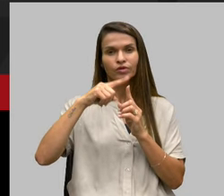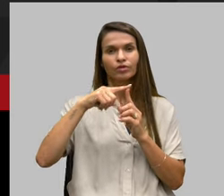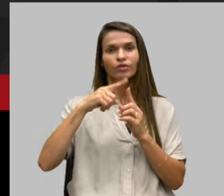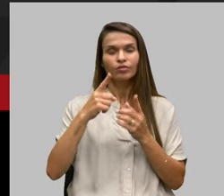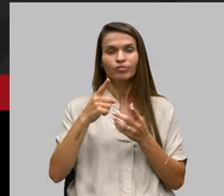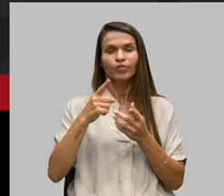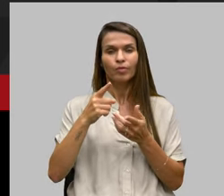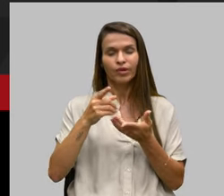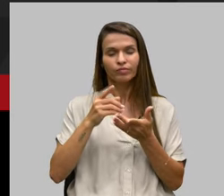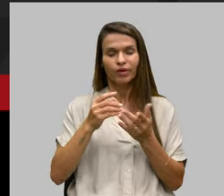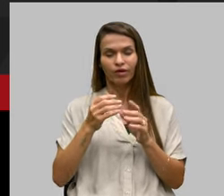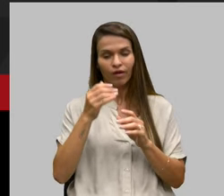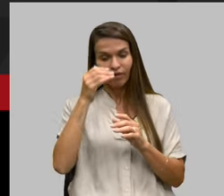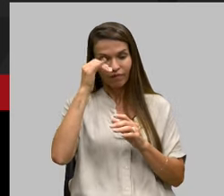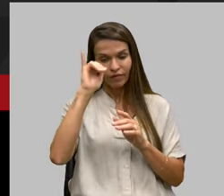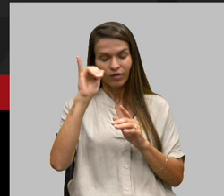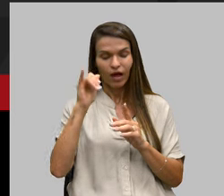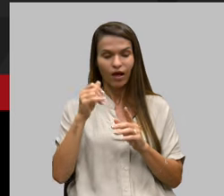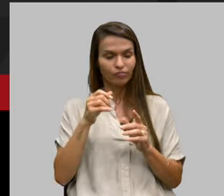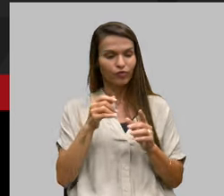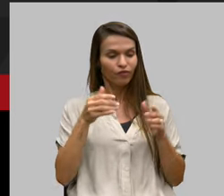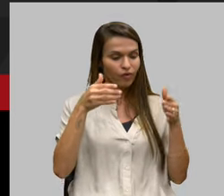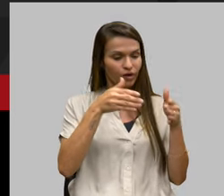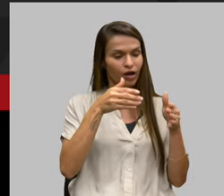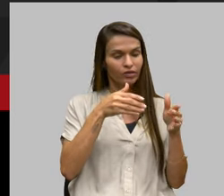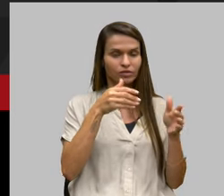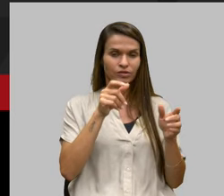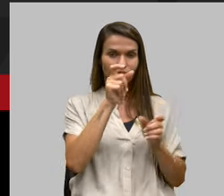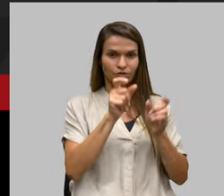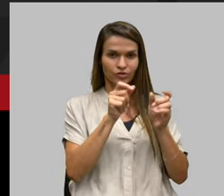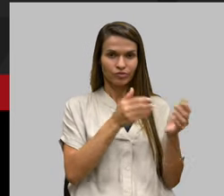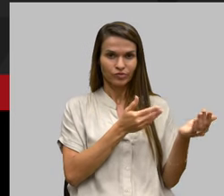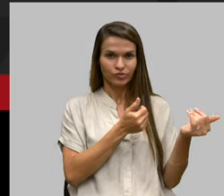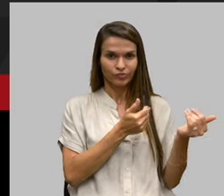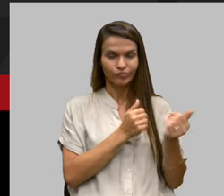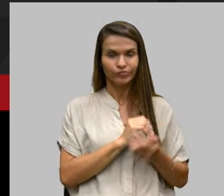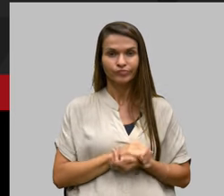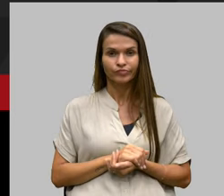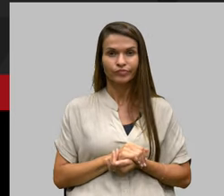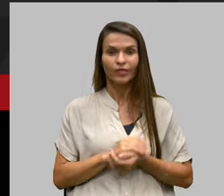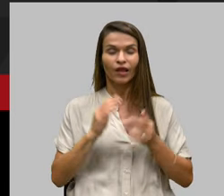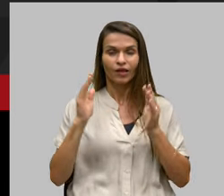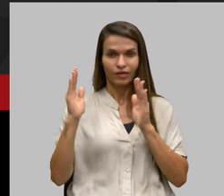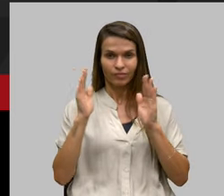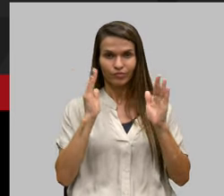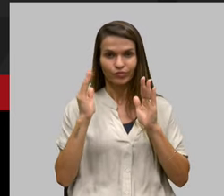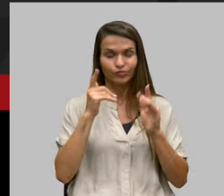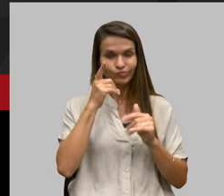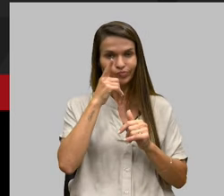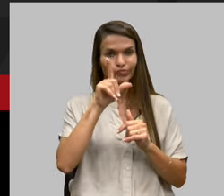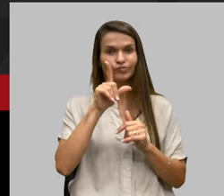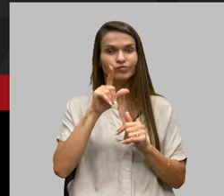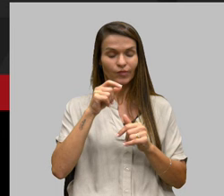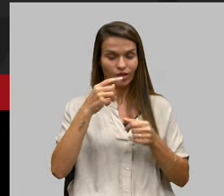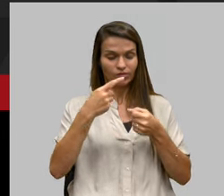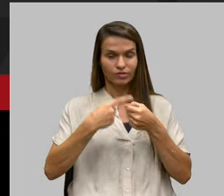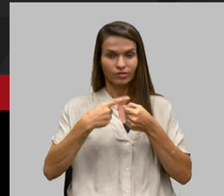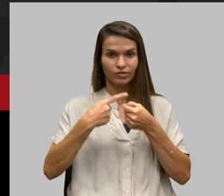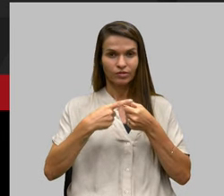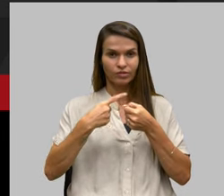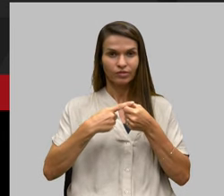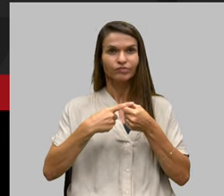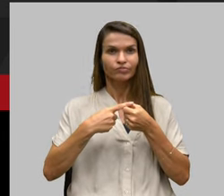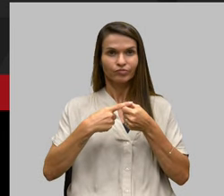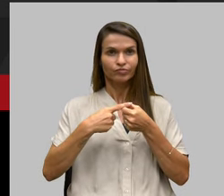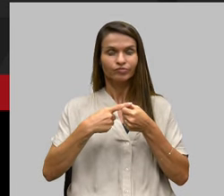capitalizar paraos mais novos né de maneira bem resumida seria isso nesse momento a gente conseguiu estabelecer nesse município um fluxo